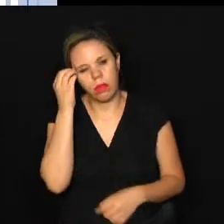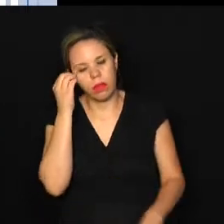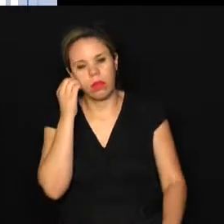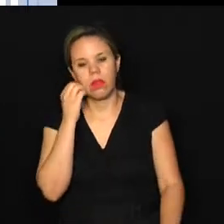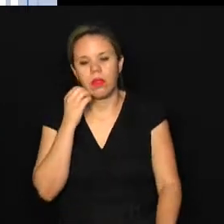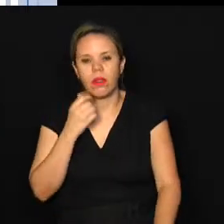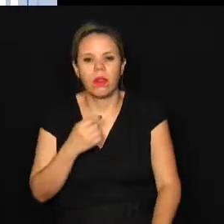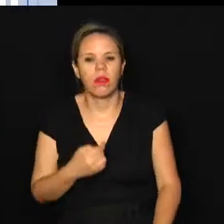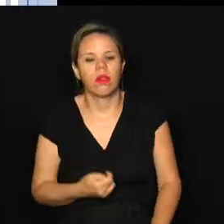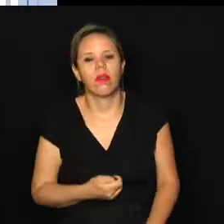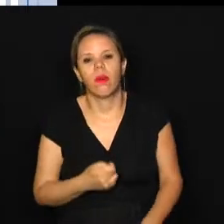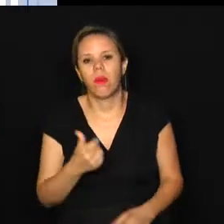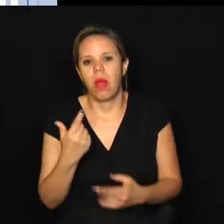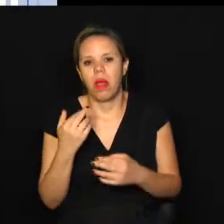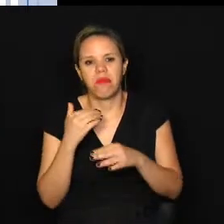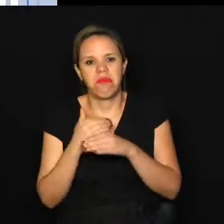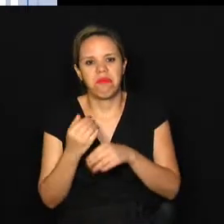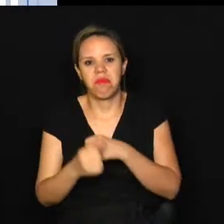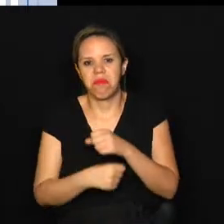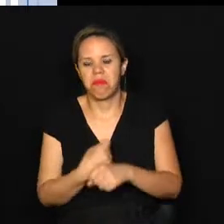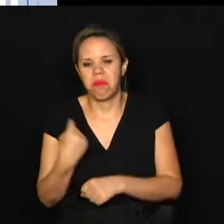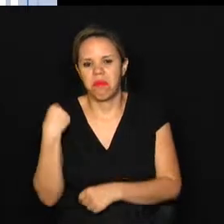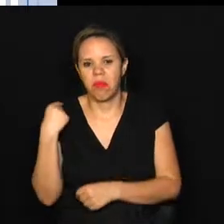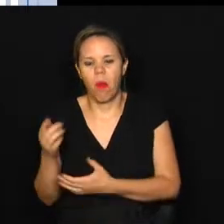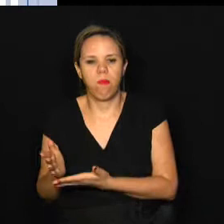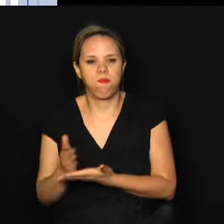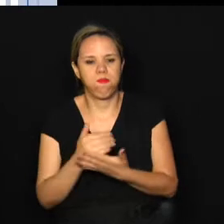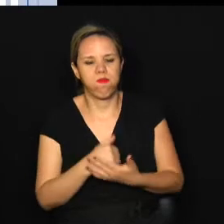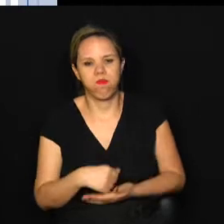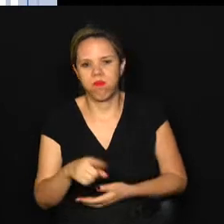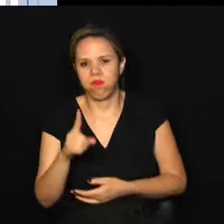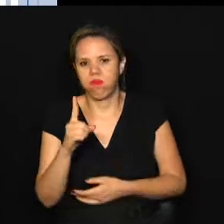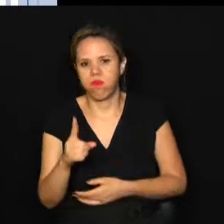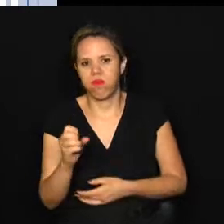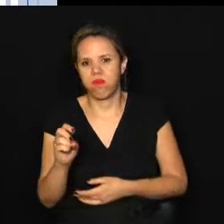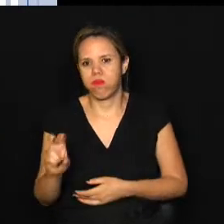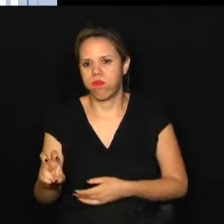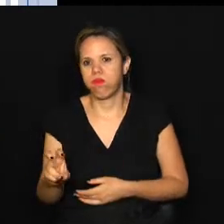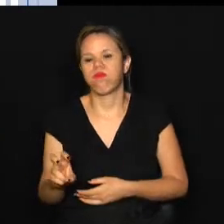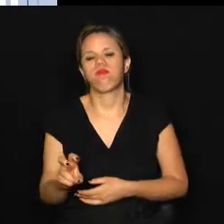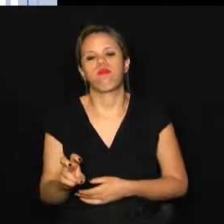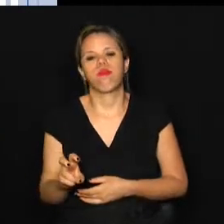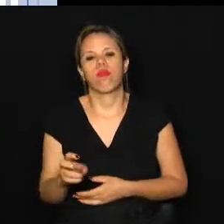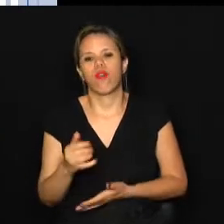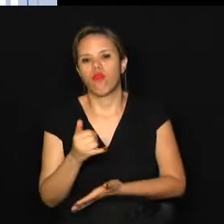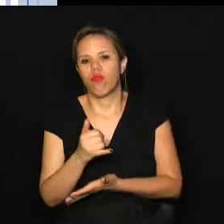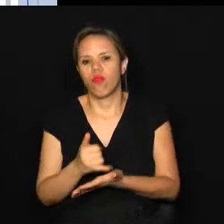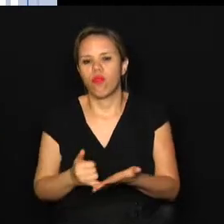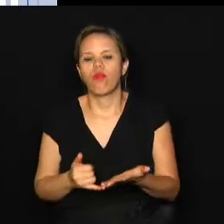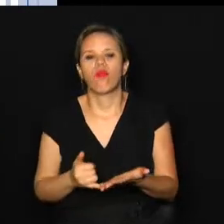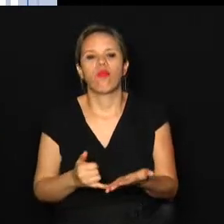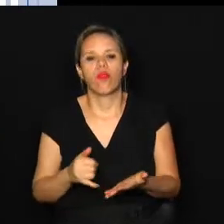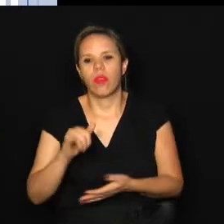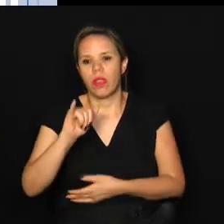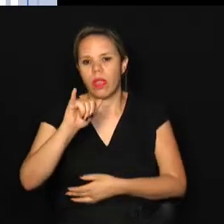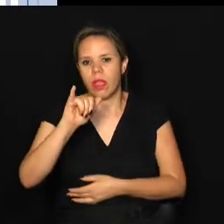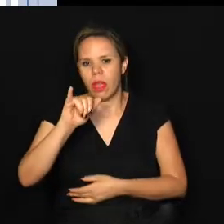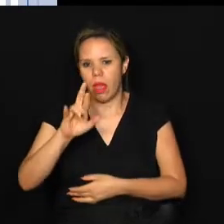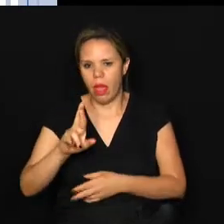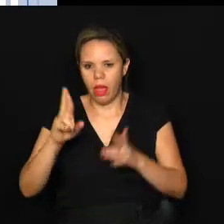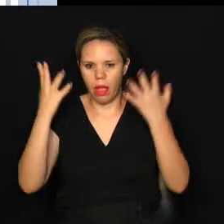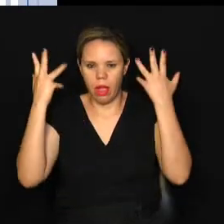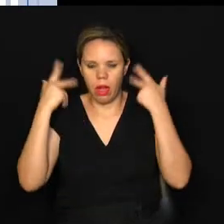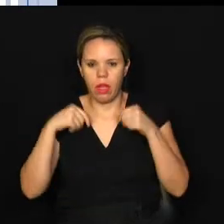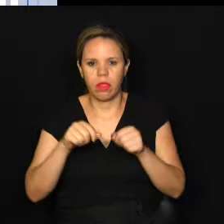praticamente quase igual ao do ano passado, né, quando foram arrecadados 105 milhões e 900. O imposto de renda retido na fonte, a arrecadação foi de